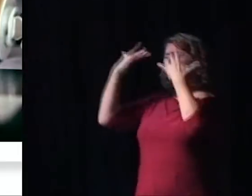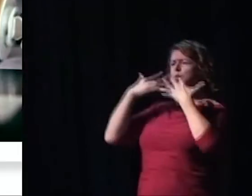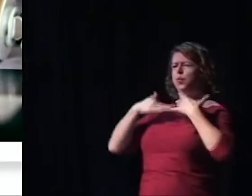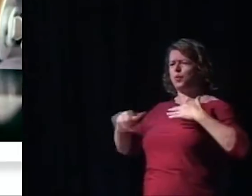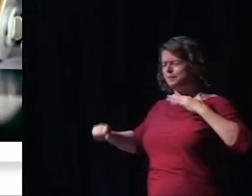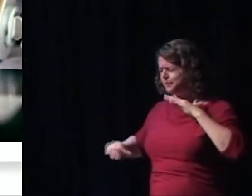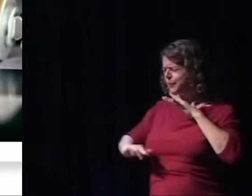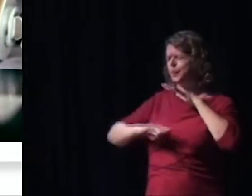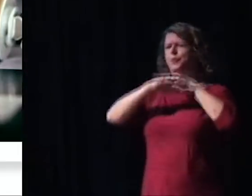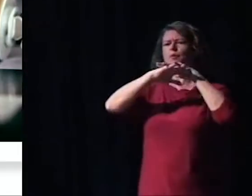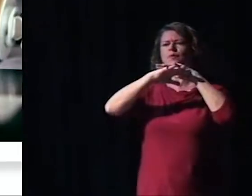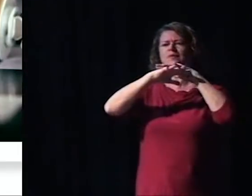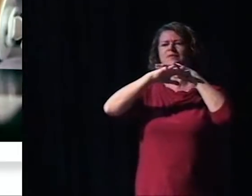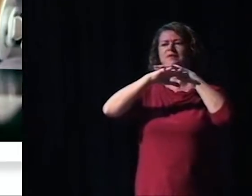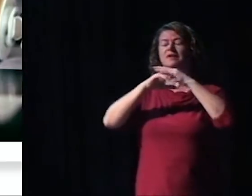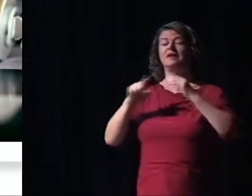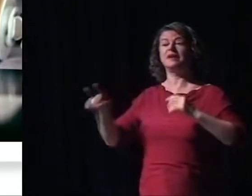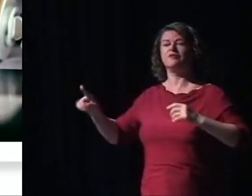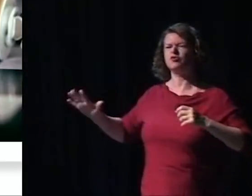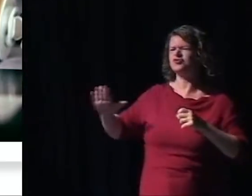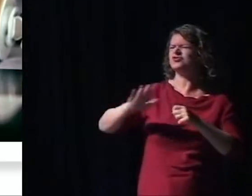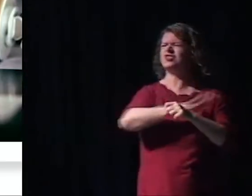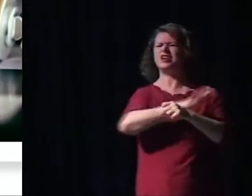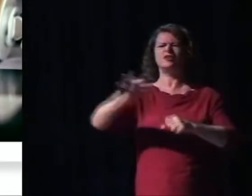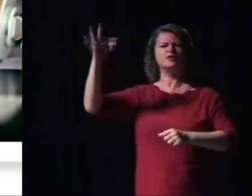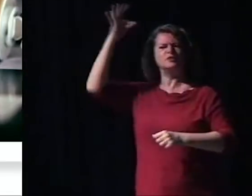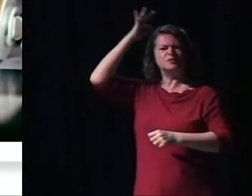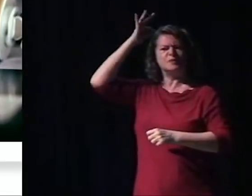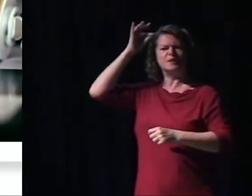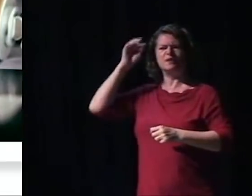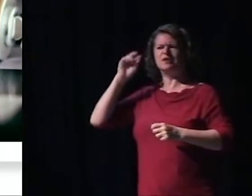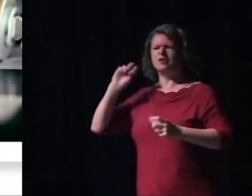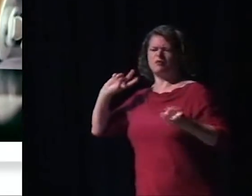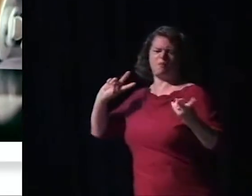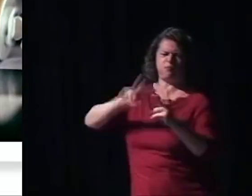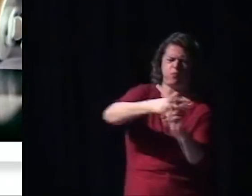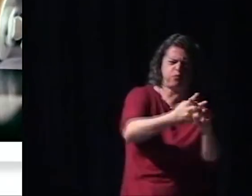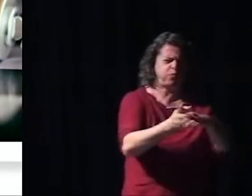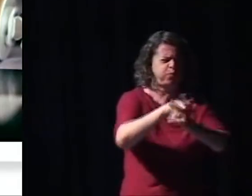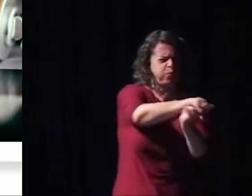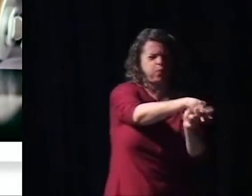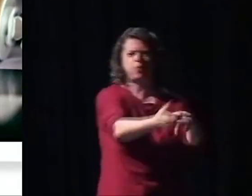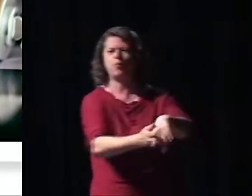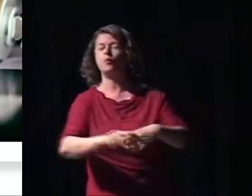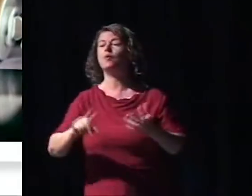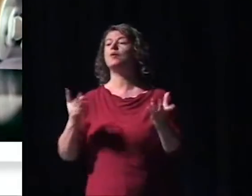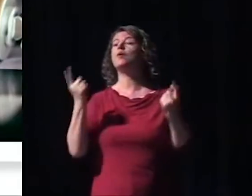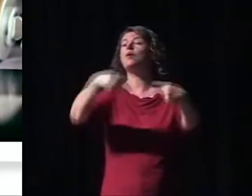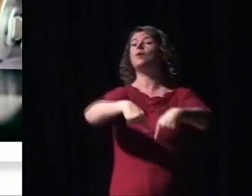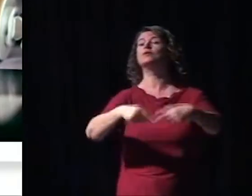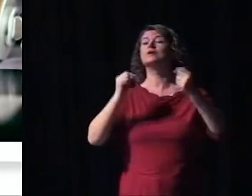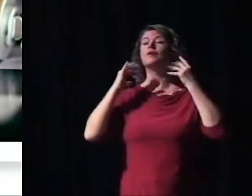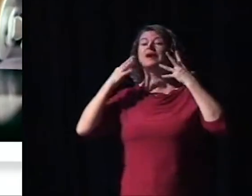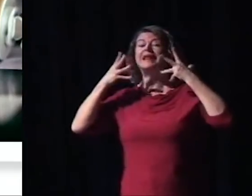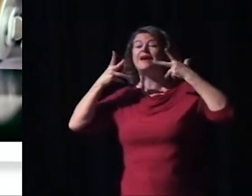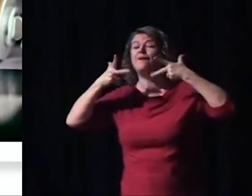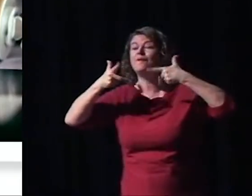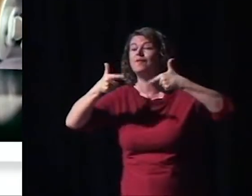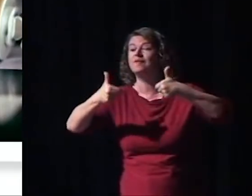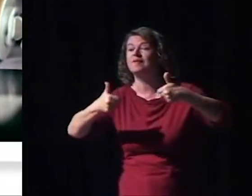do Espírito tão poderosamente que despedaçou um leão como quem despedaça um cabrito sem ter nada na